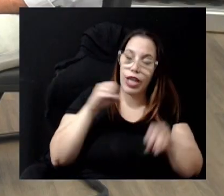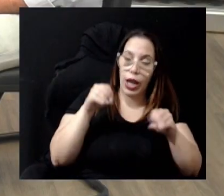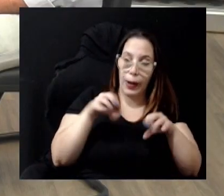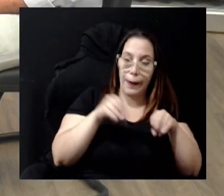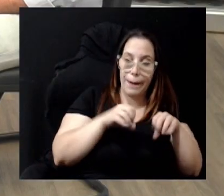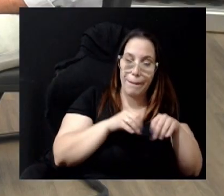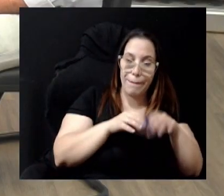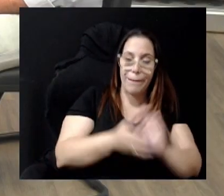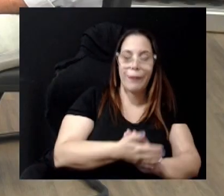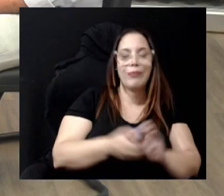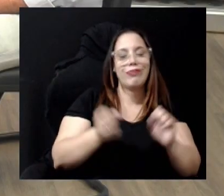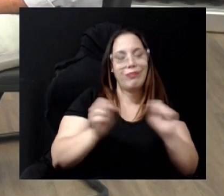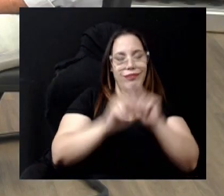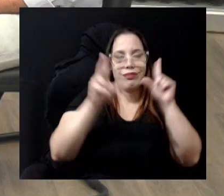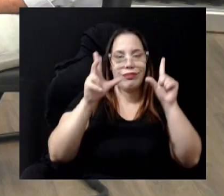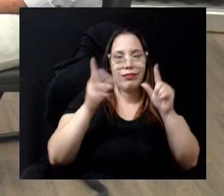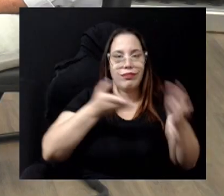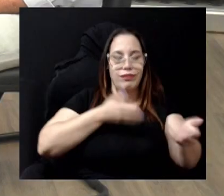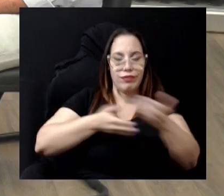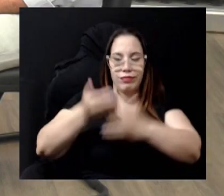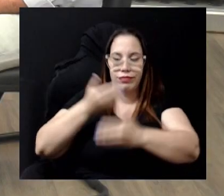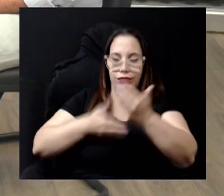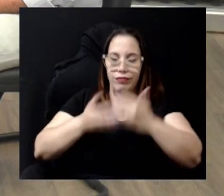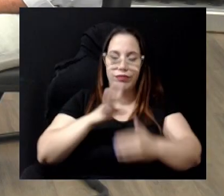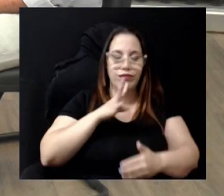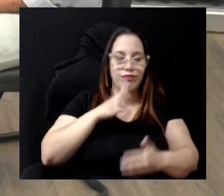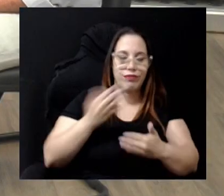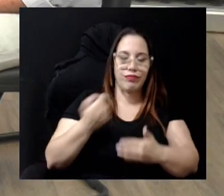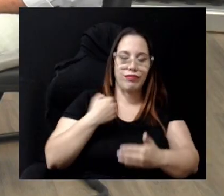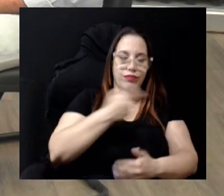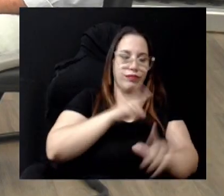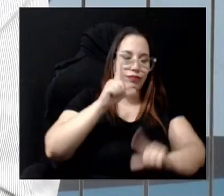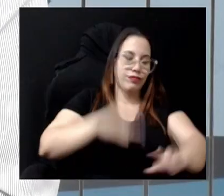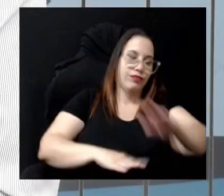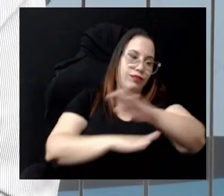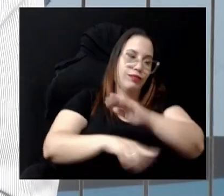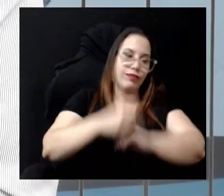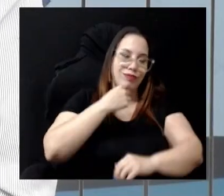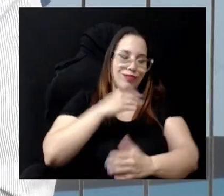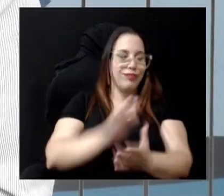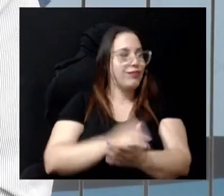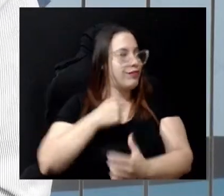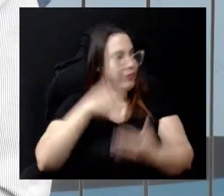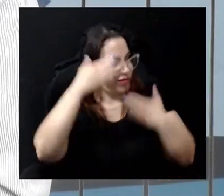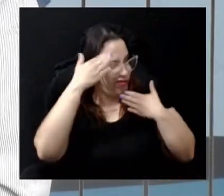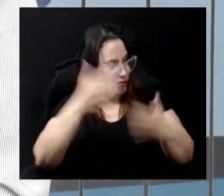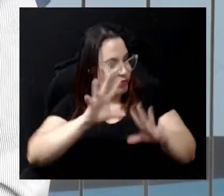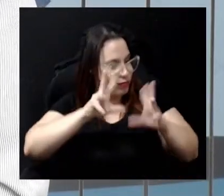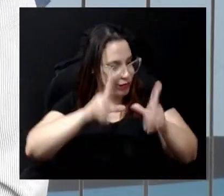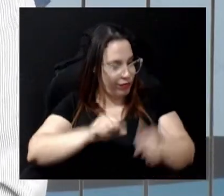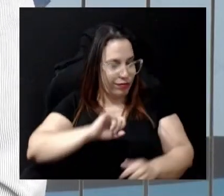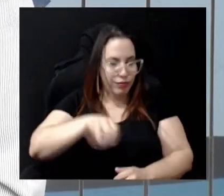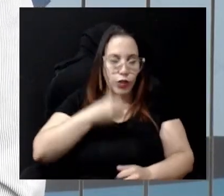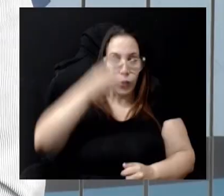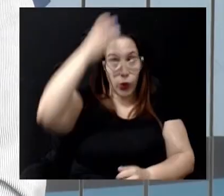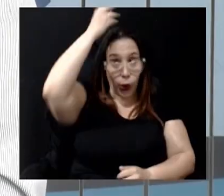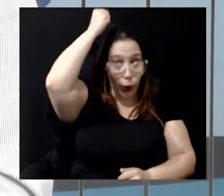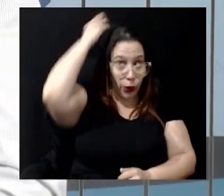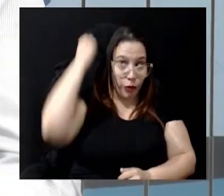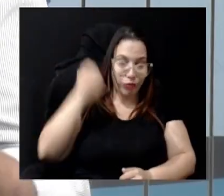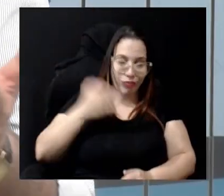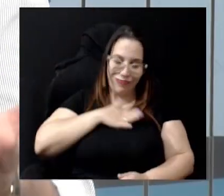claro, compartilhar dos seus conhecimentos com a gente aqui na TV Câmara Campinas. Eu que agradeço a oportunidade, Rubem, é um prazer conversar com